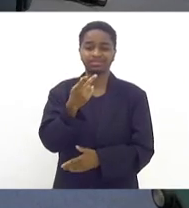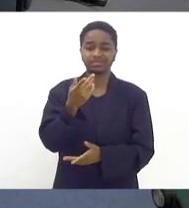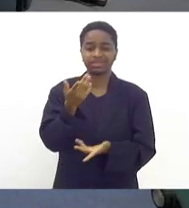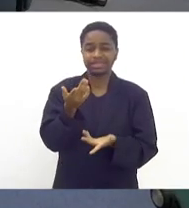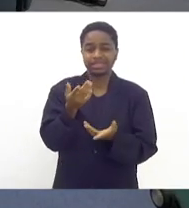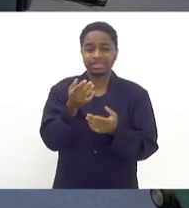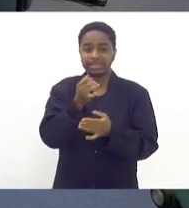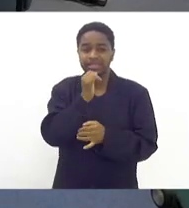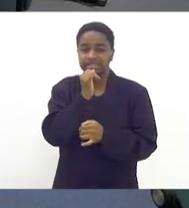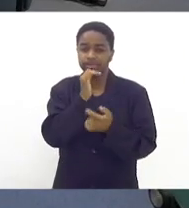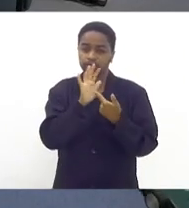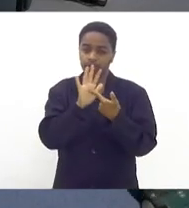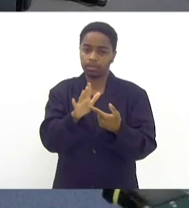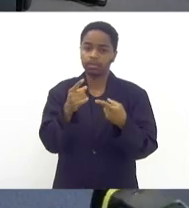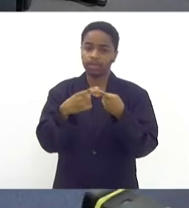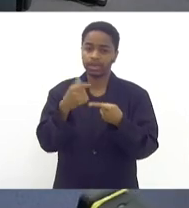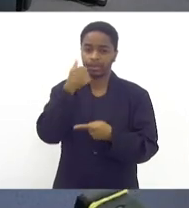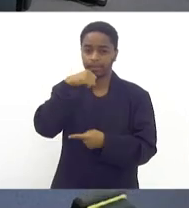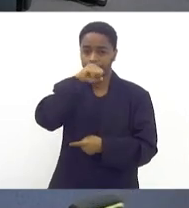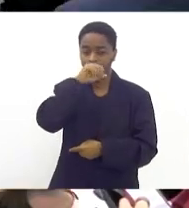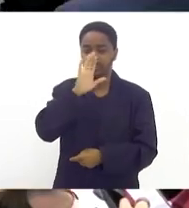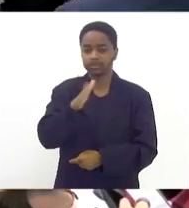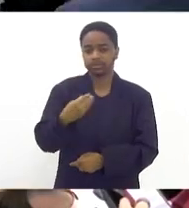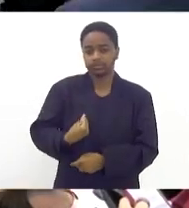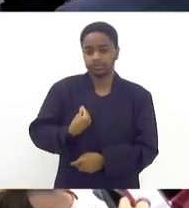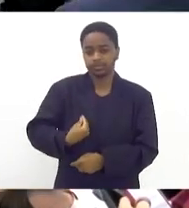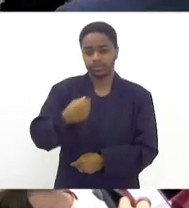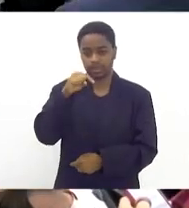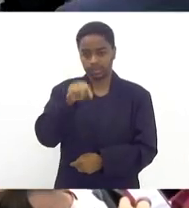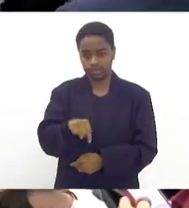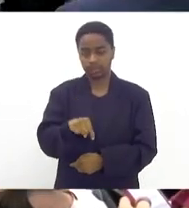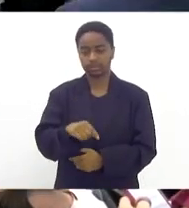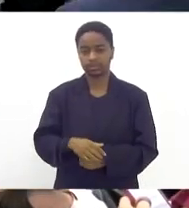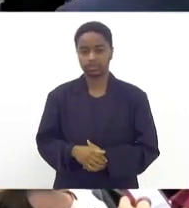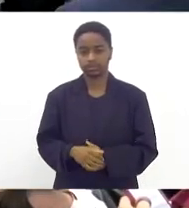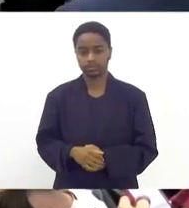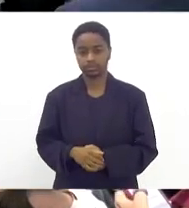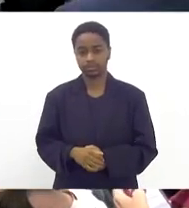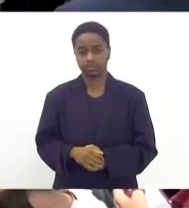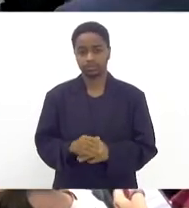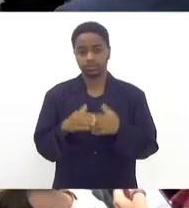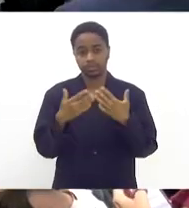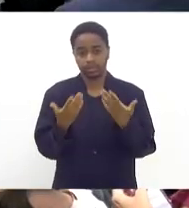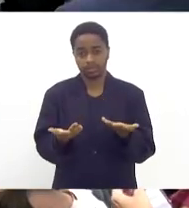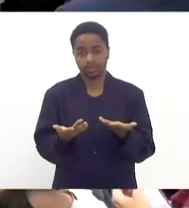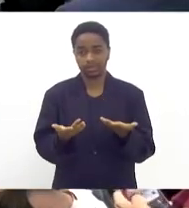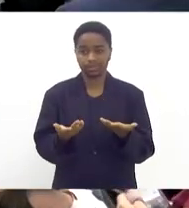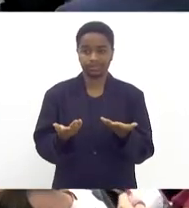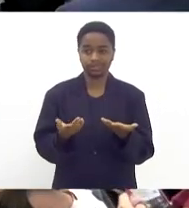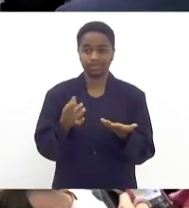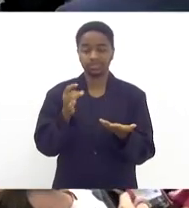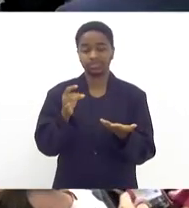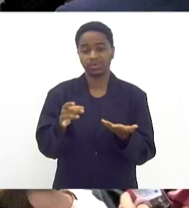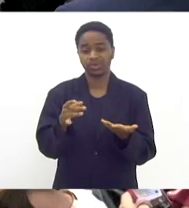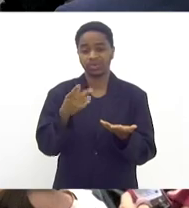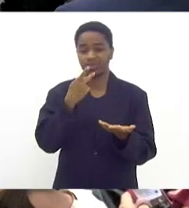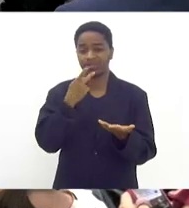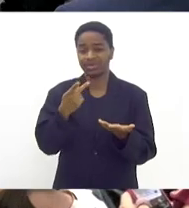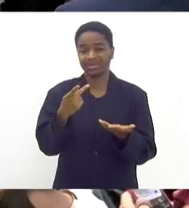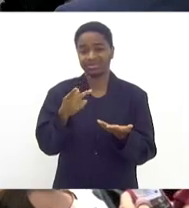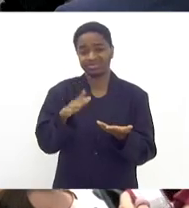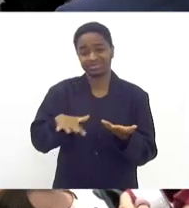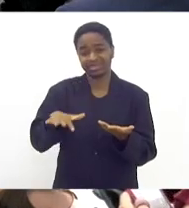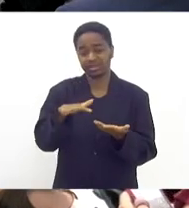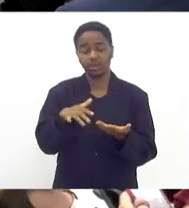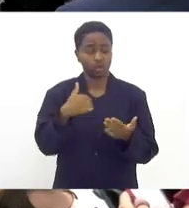figurado até porque elas já estão aqui elas vêm elas participam são então assim eh eu falei de um modo figurado Mas claro que elas